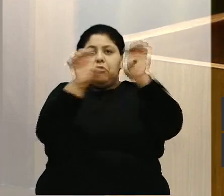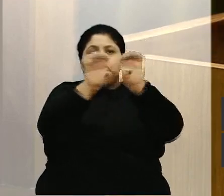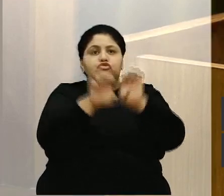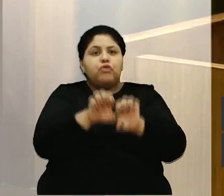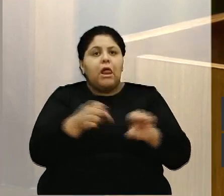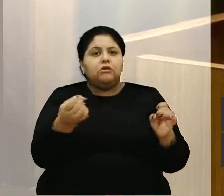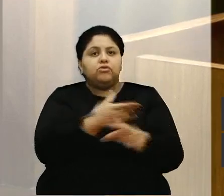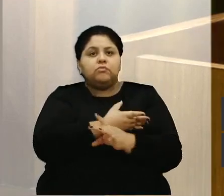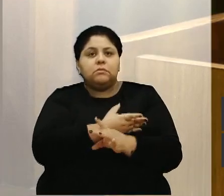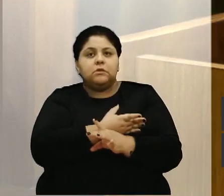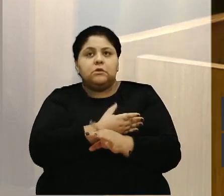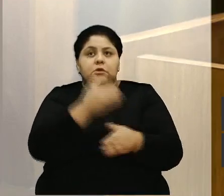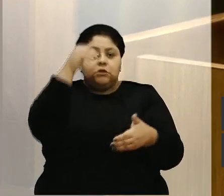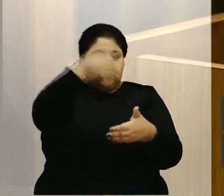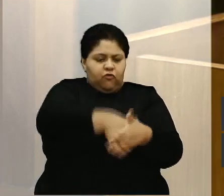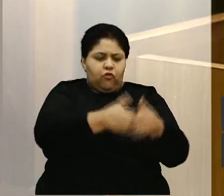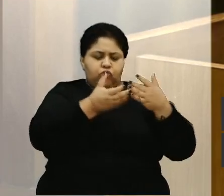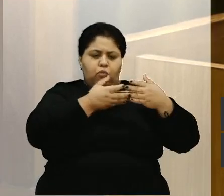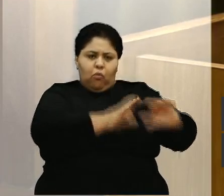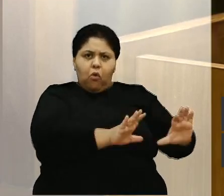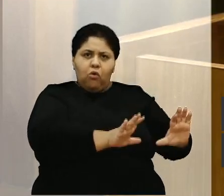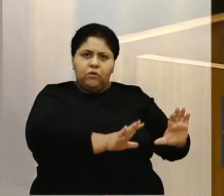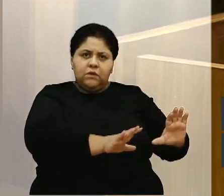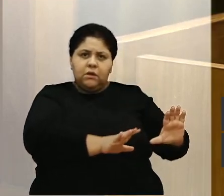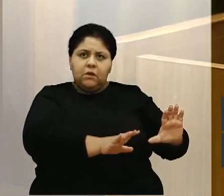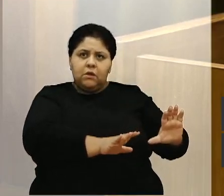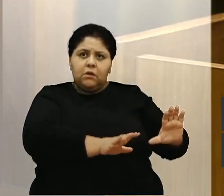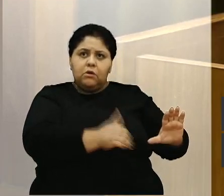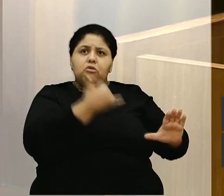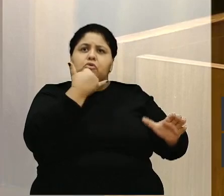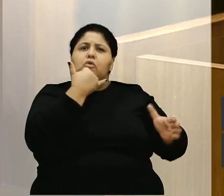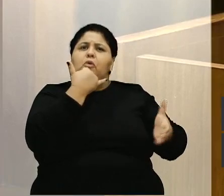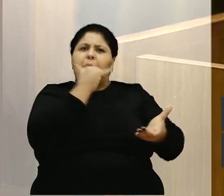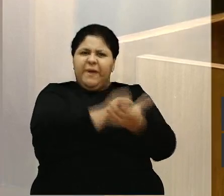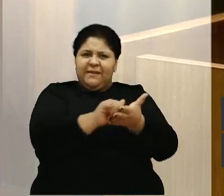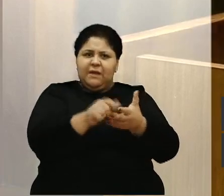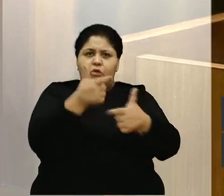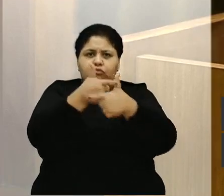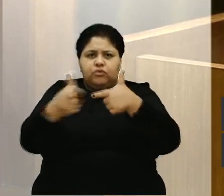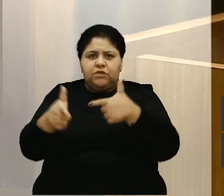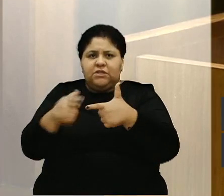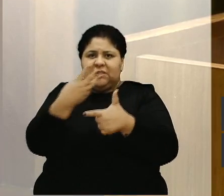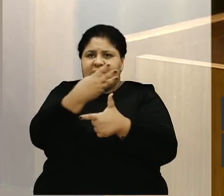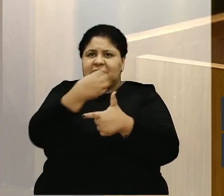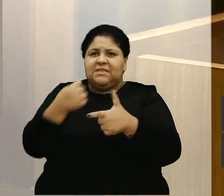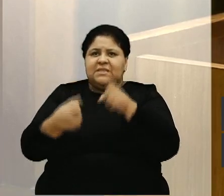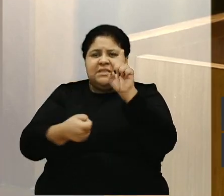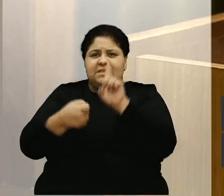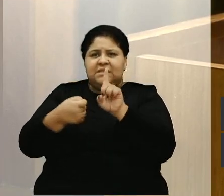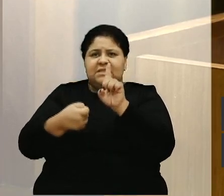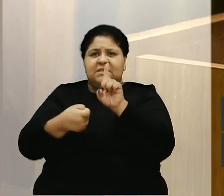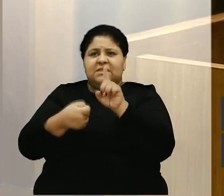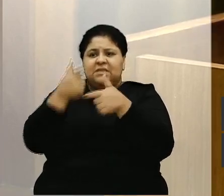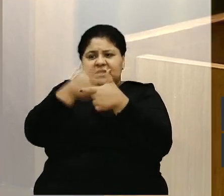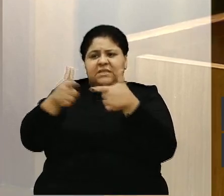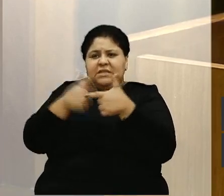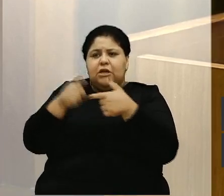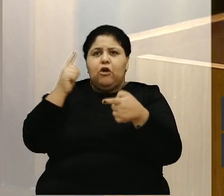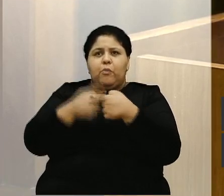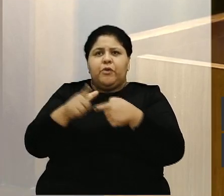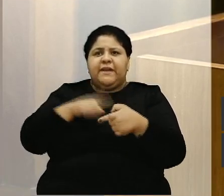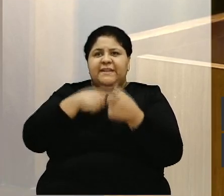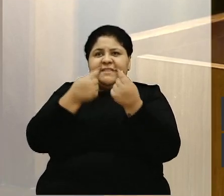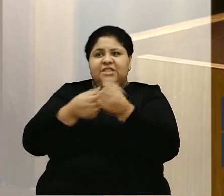Porque se eles votam contra uma anistia de 36 parcelas, é porque tem dinheiro sobrando e vão fazer tudo num passe